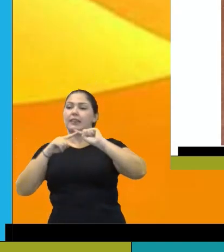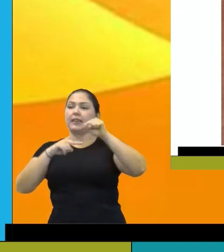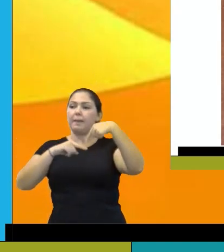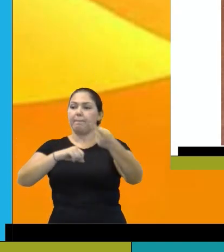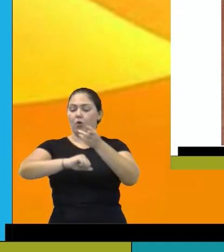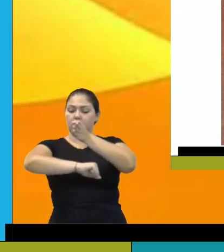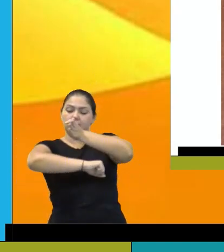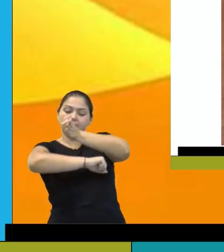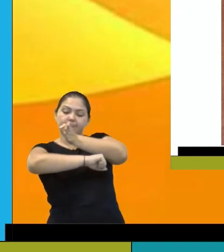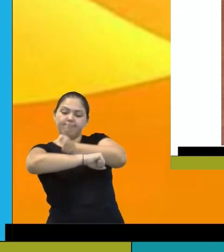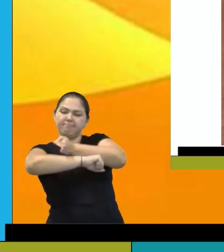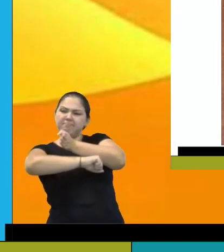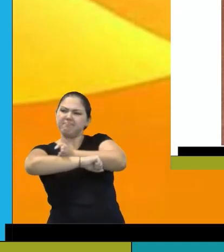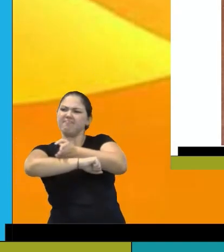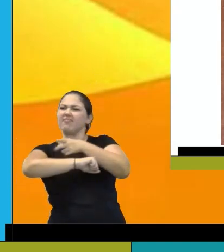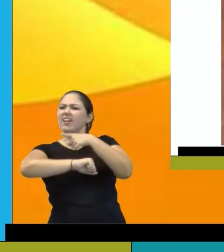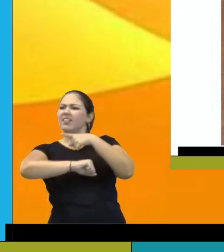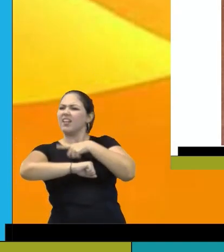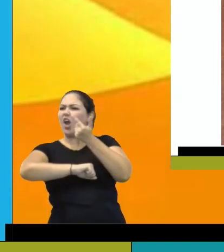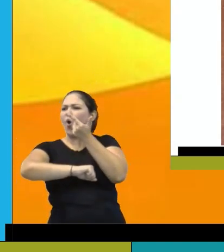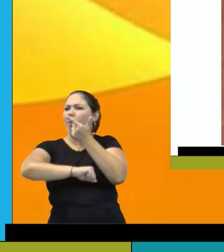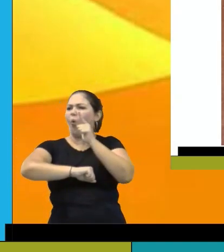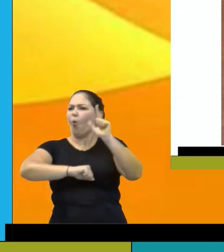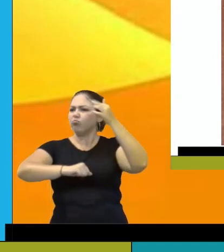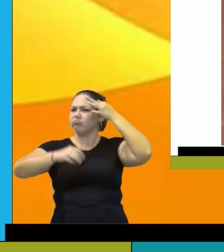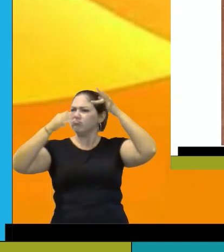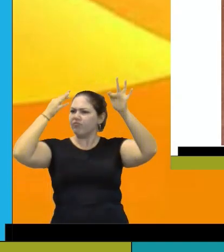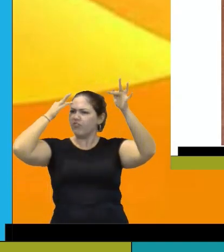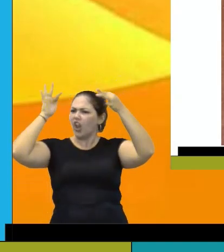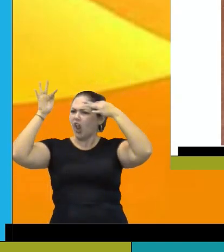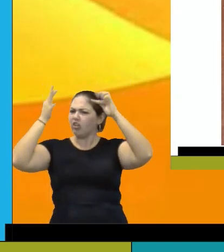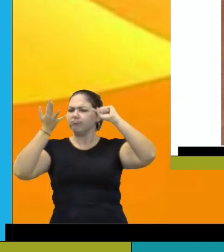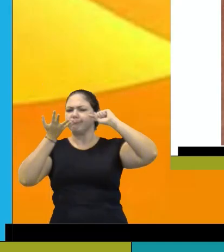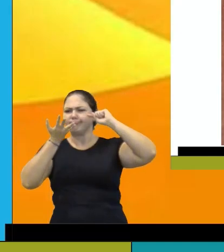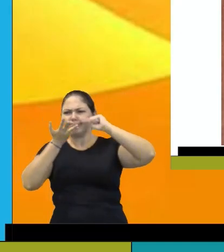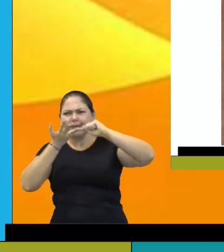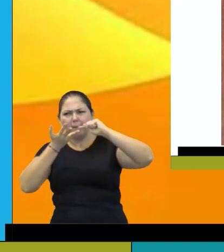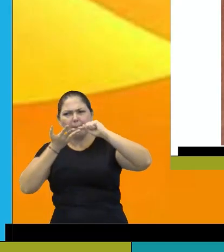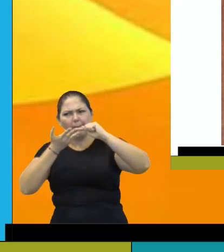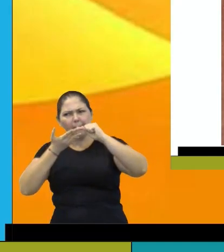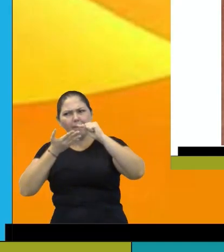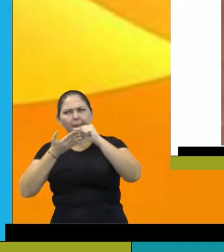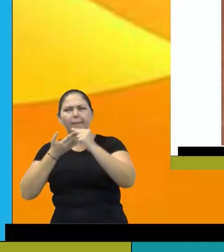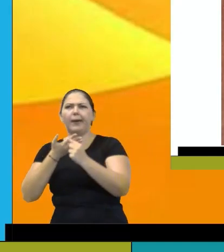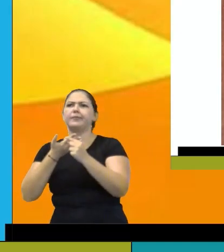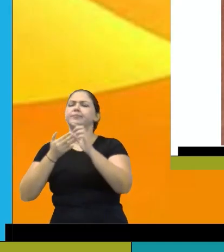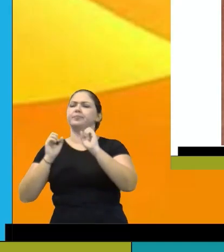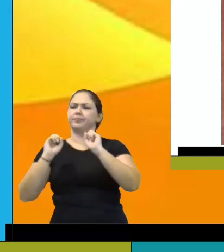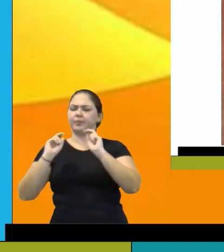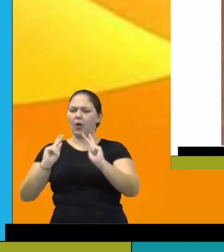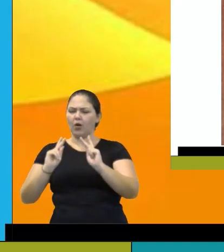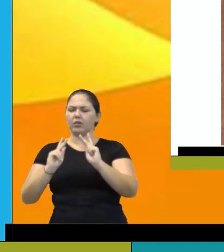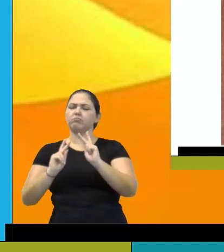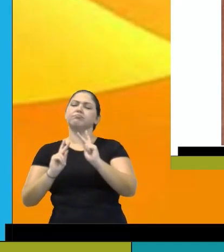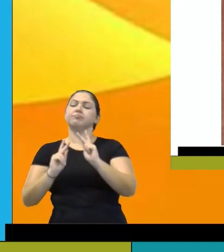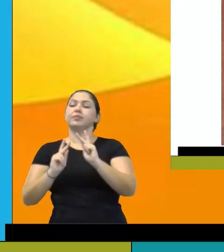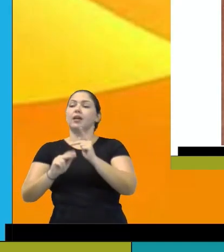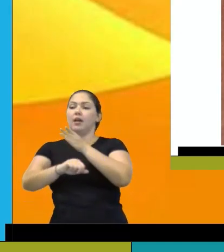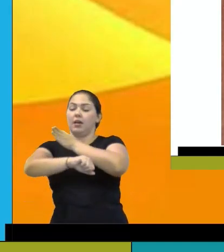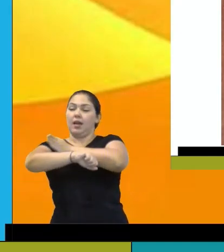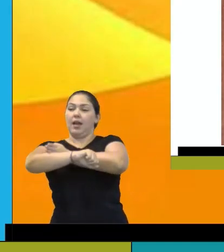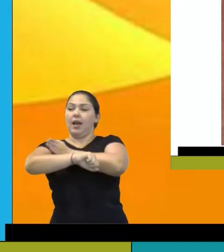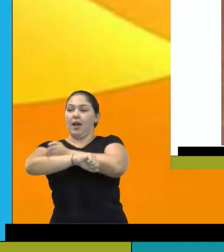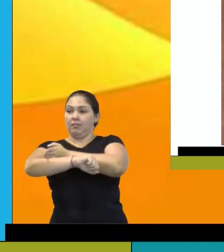de Agostinho, Tomás de Aquino e até mesmo alguns pensadores do Renascimento, como Thomas Moros,